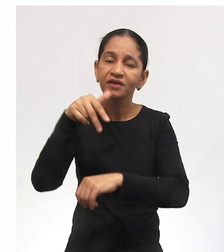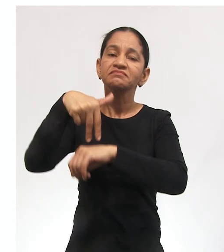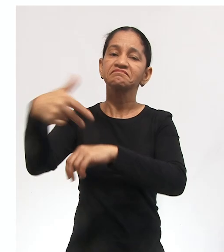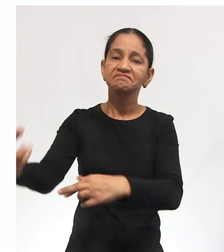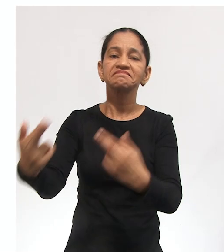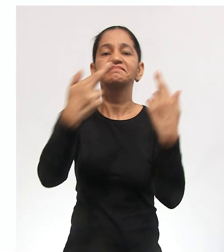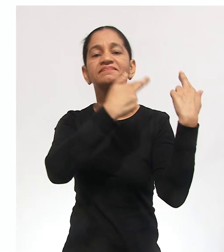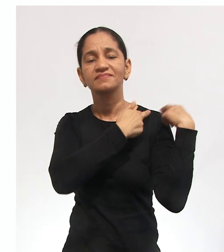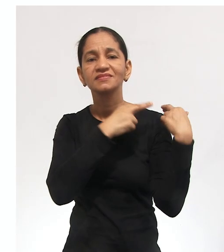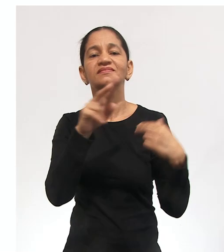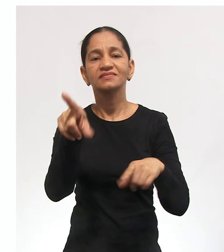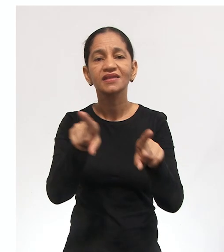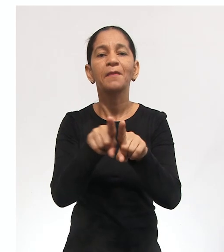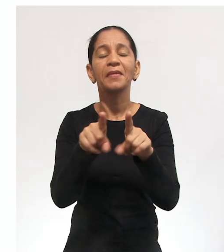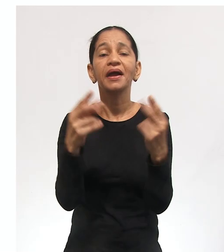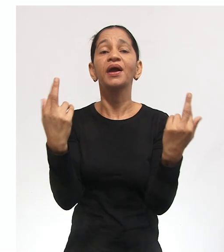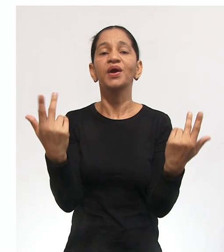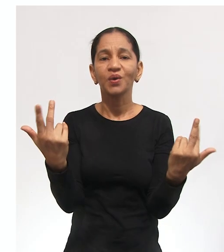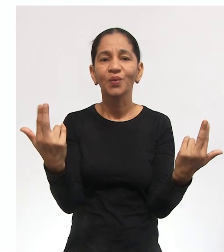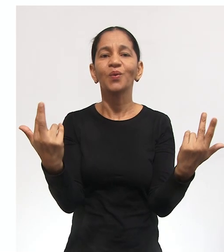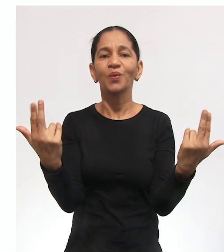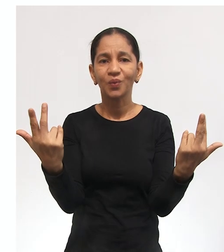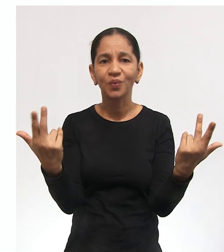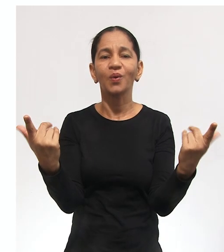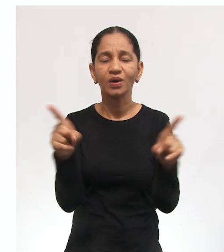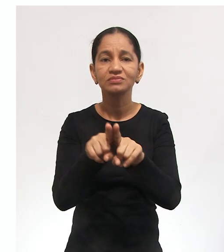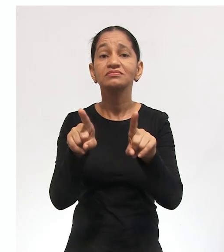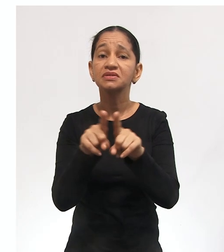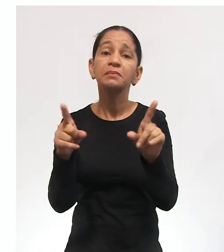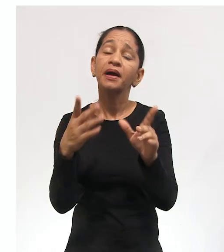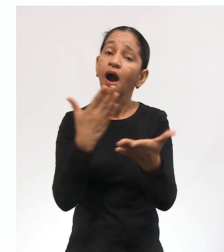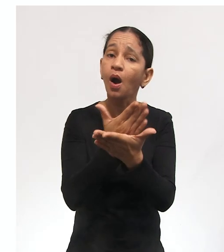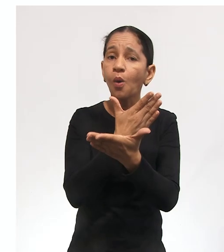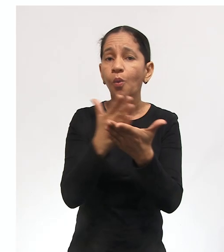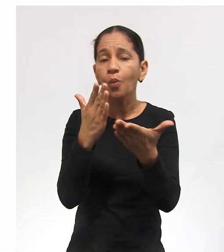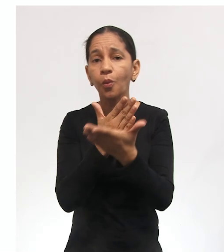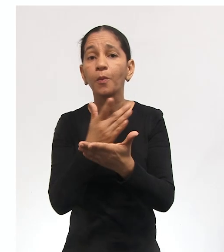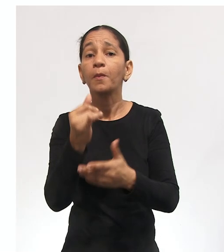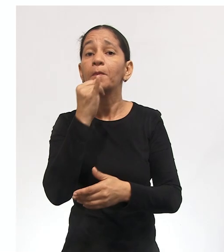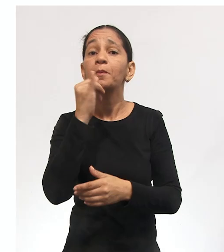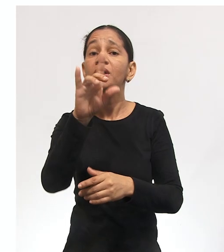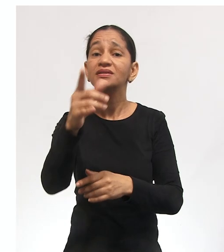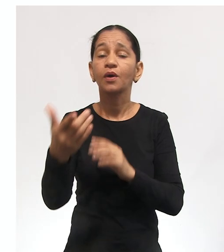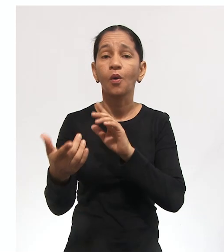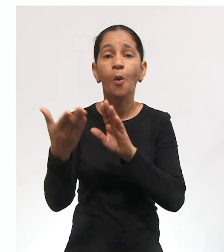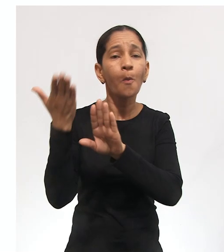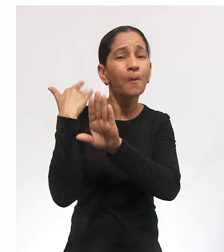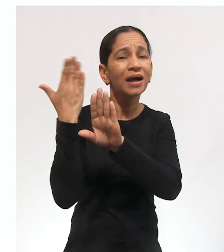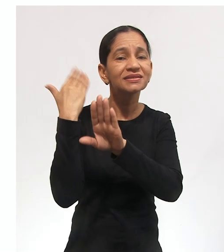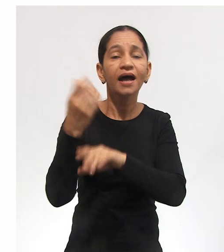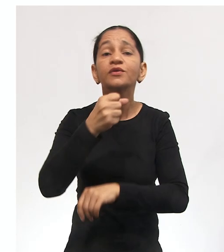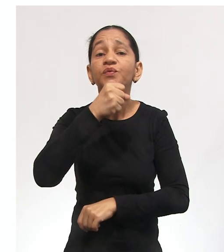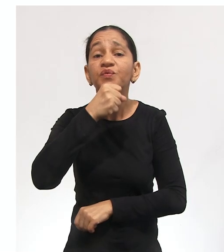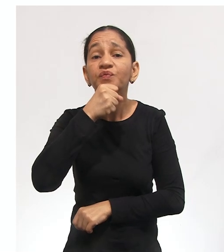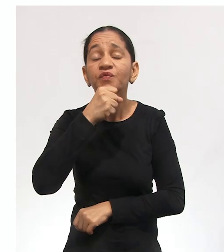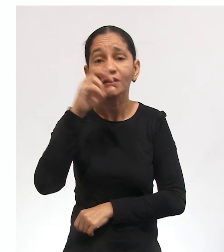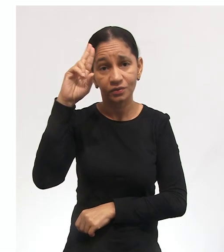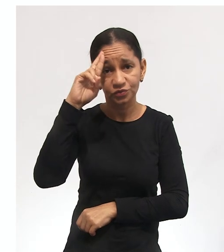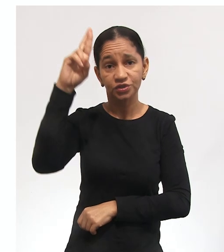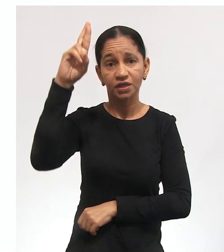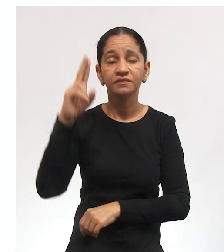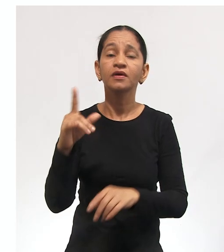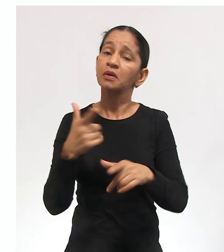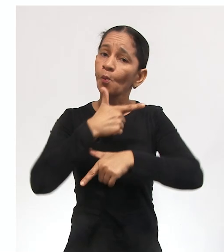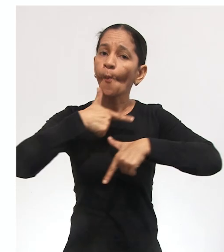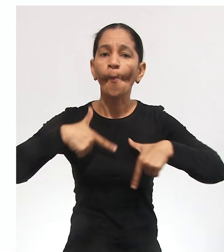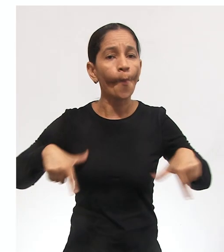ficar responsável, inclusive, pelos contratos que já foram extintos. O sucedido, o vendedor, ele, em regra,